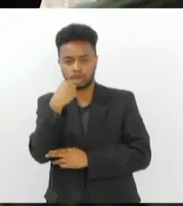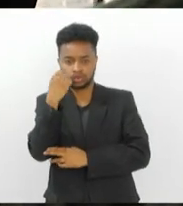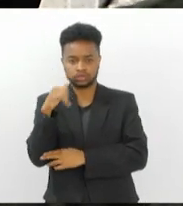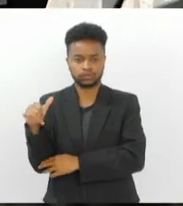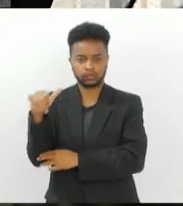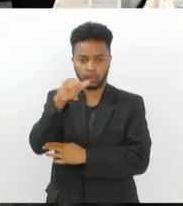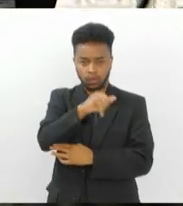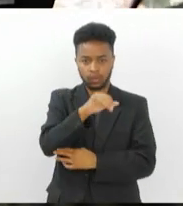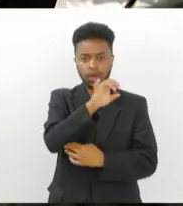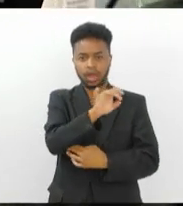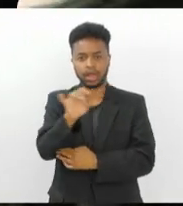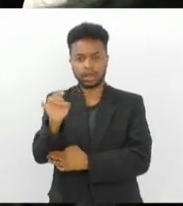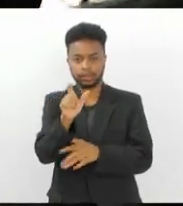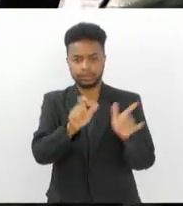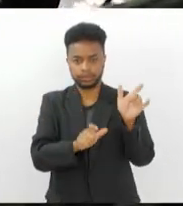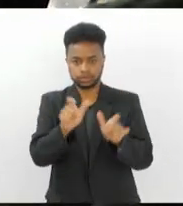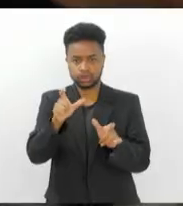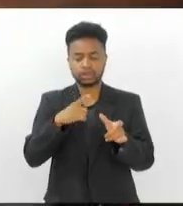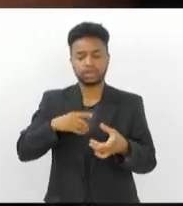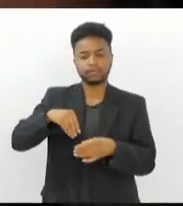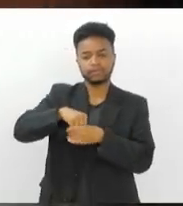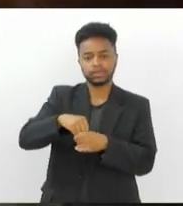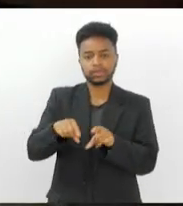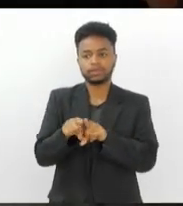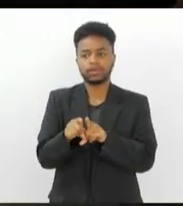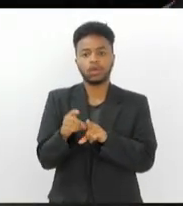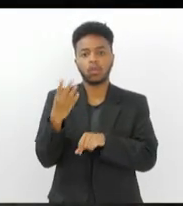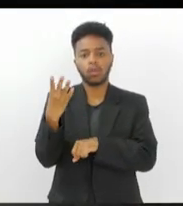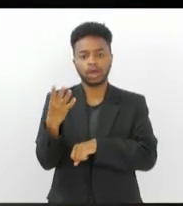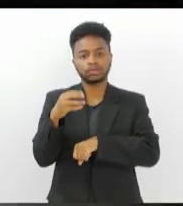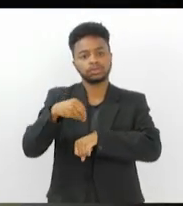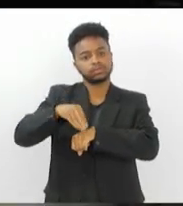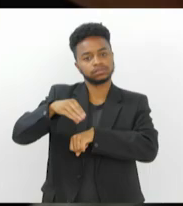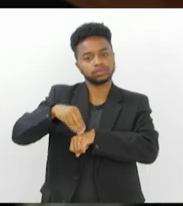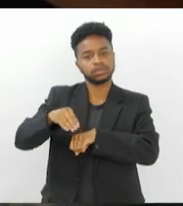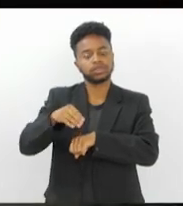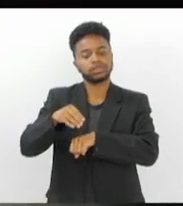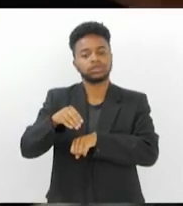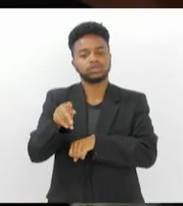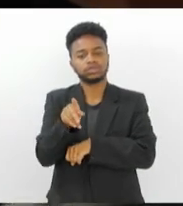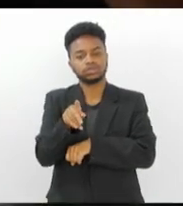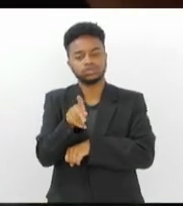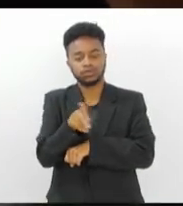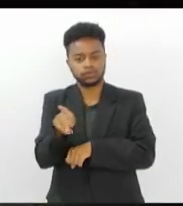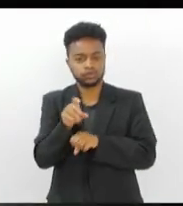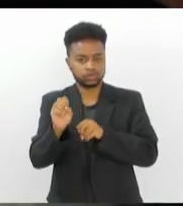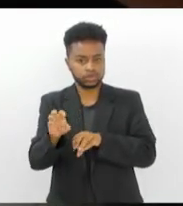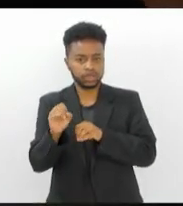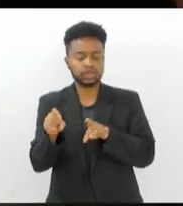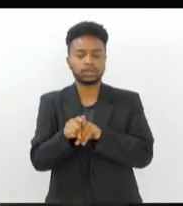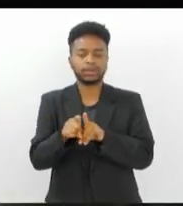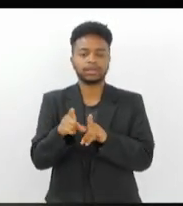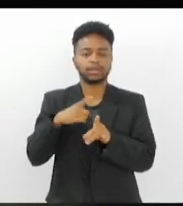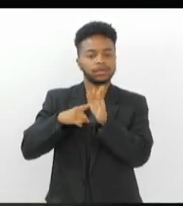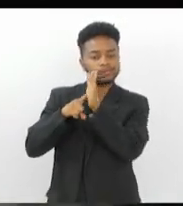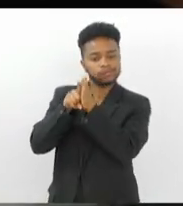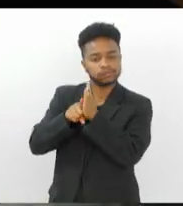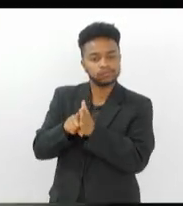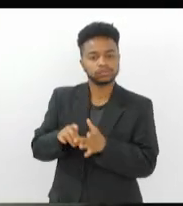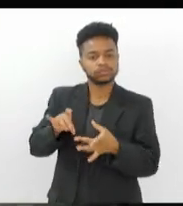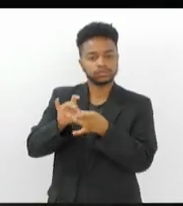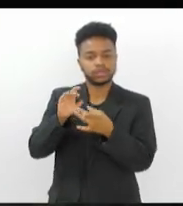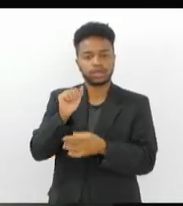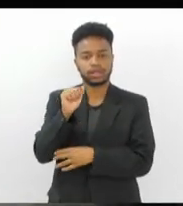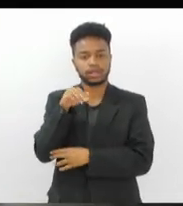né na unidade nós temos quatro estruturas de voo temos examinador também credenciado pela naac e Isso